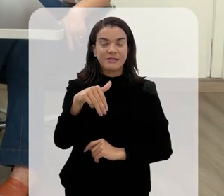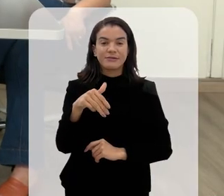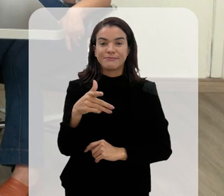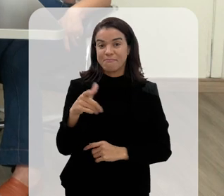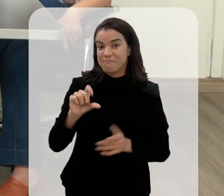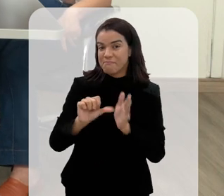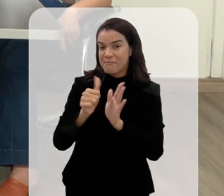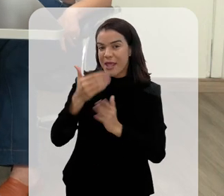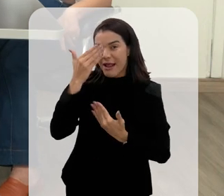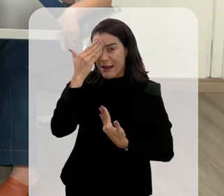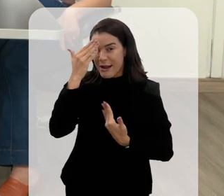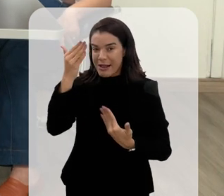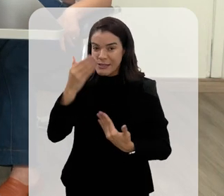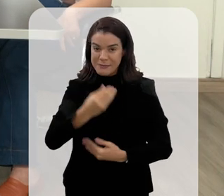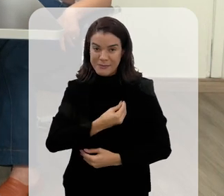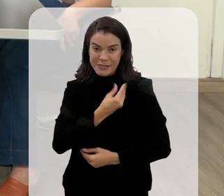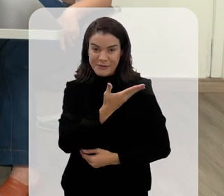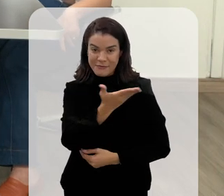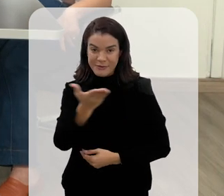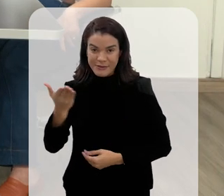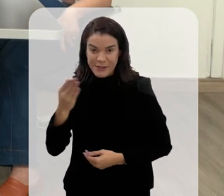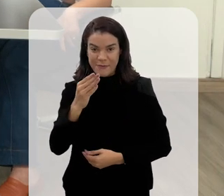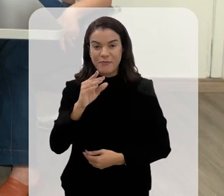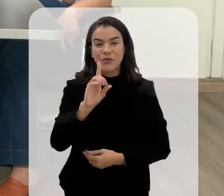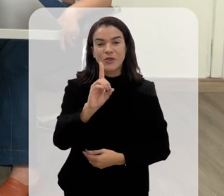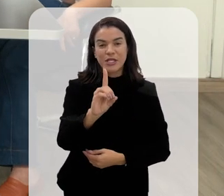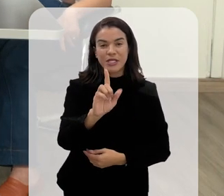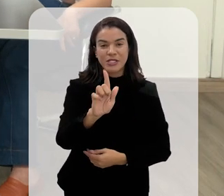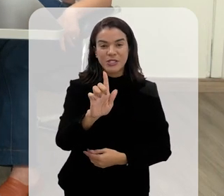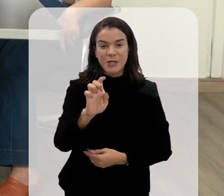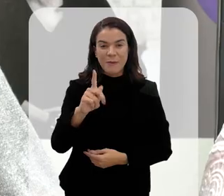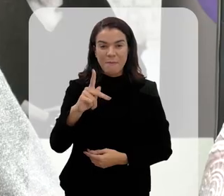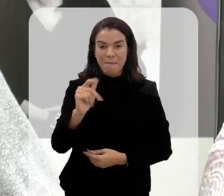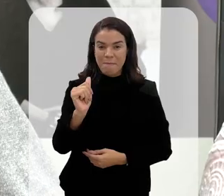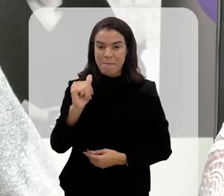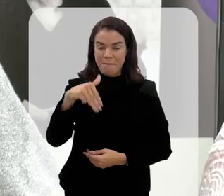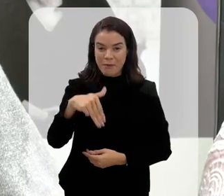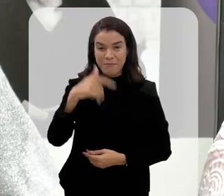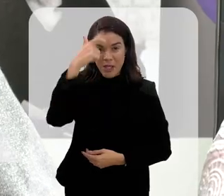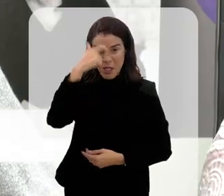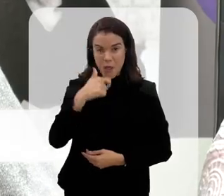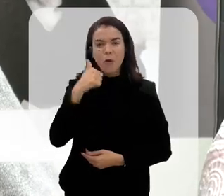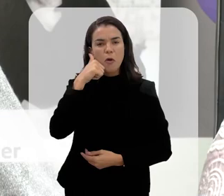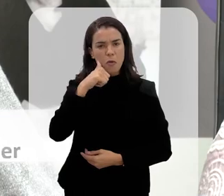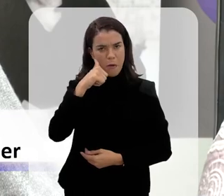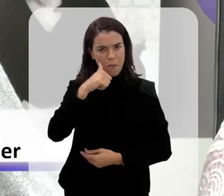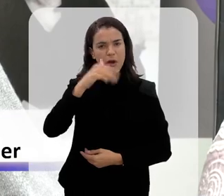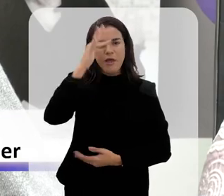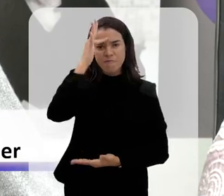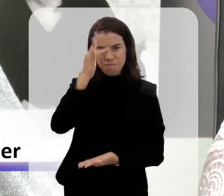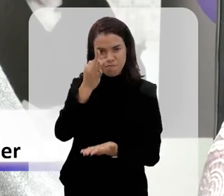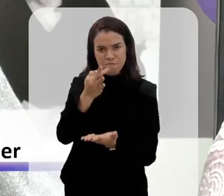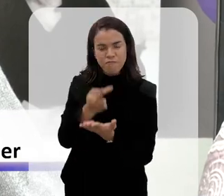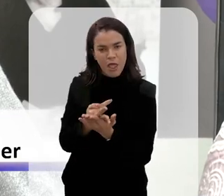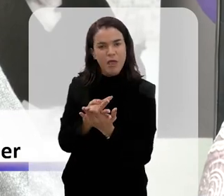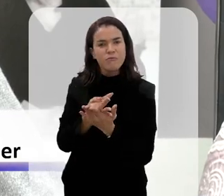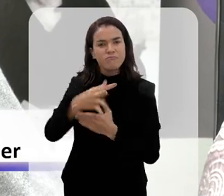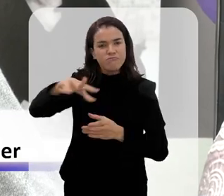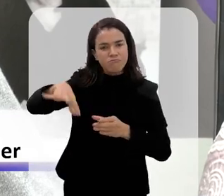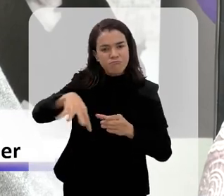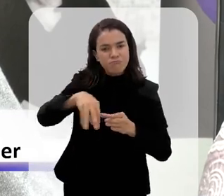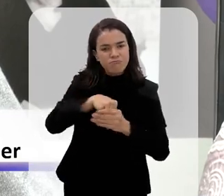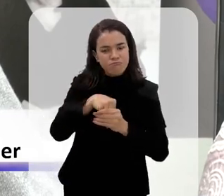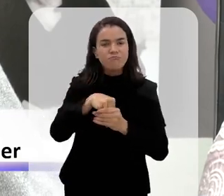a presença de vocês aqui no DGPAN, de todas vocês, e dizer que eu sou uma mulher de fé, né? Eu sou uma